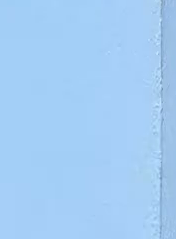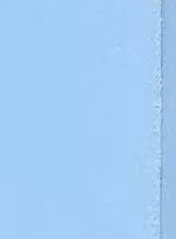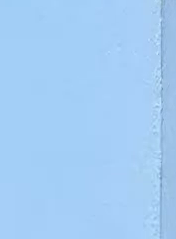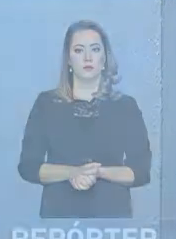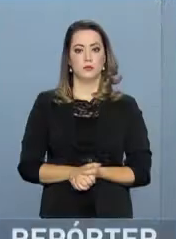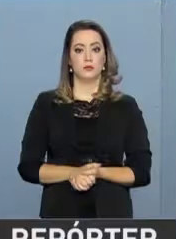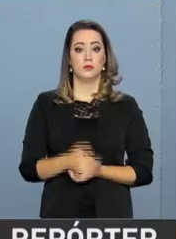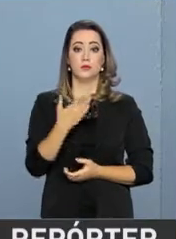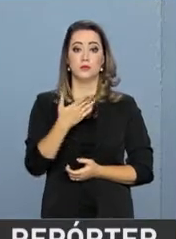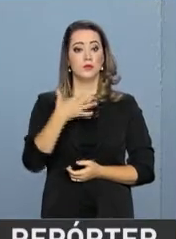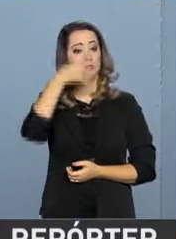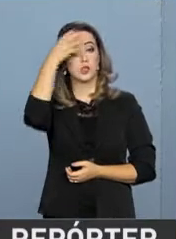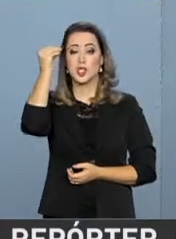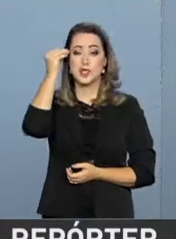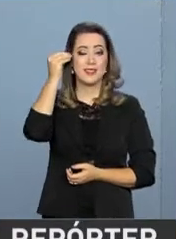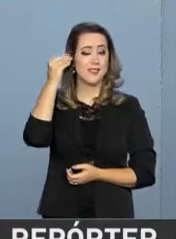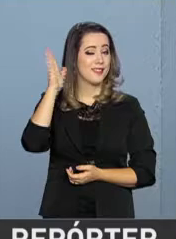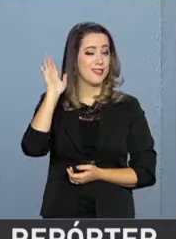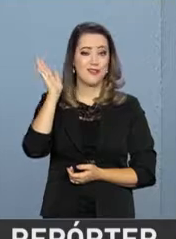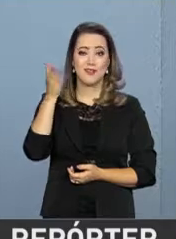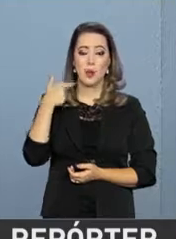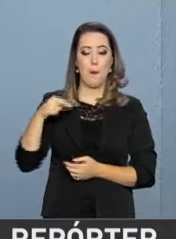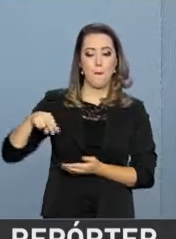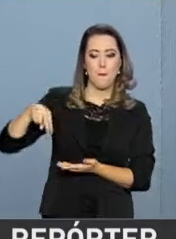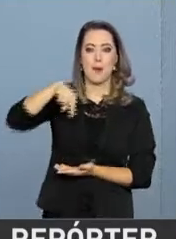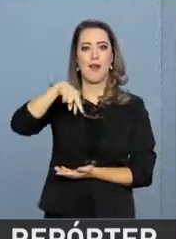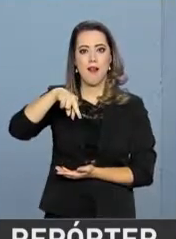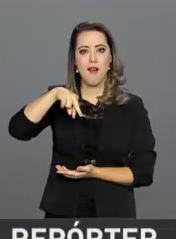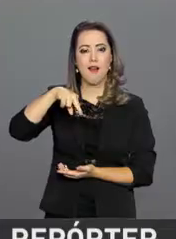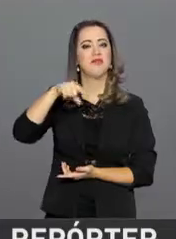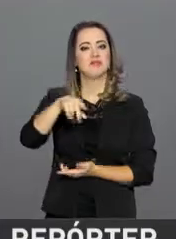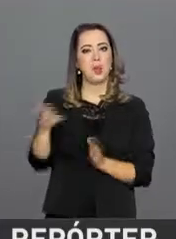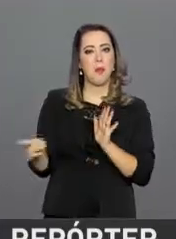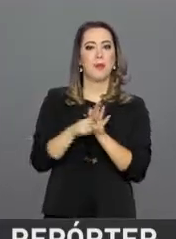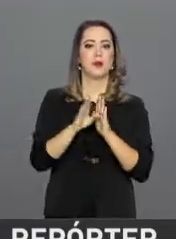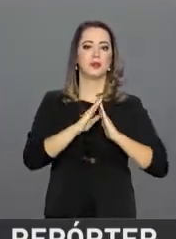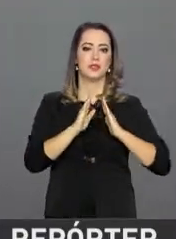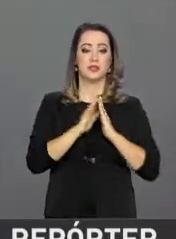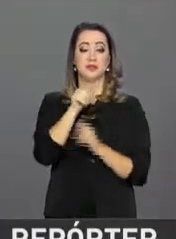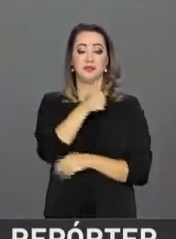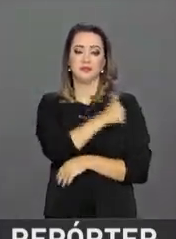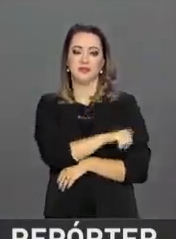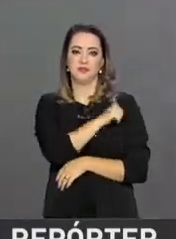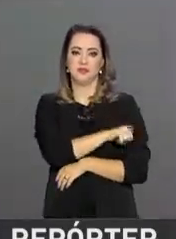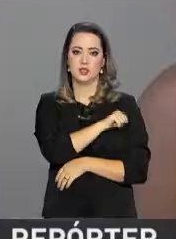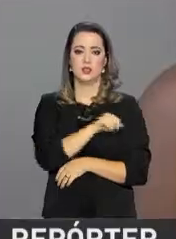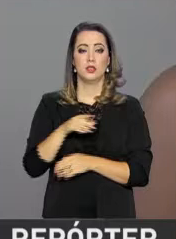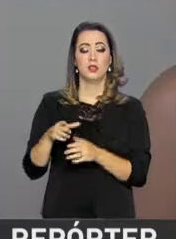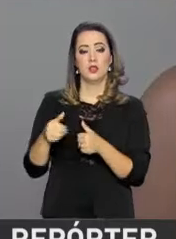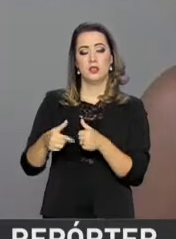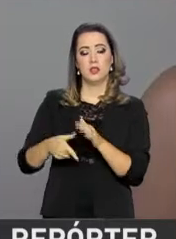luciano não vai esquecer tão cedo o primeiro passo dentro da casa própria o carioca de 56 anos morava de favor